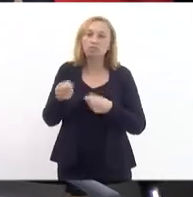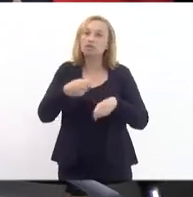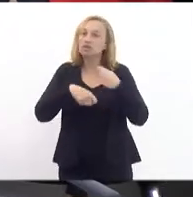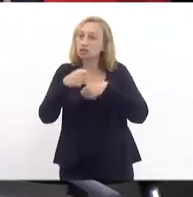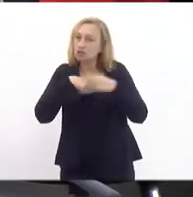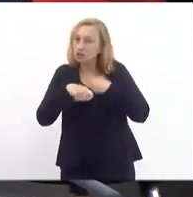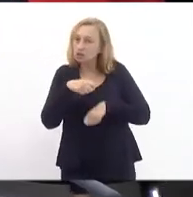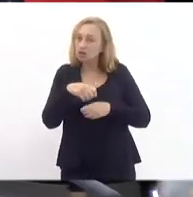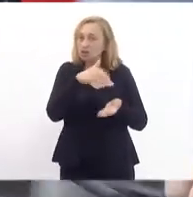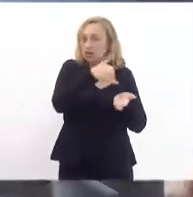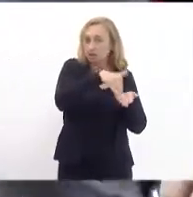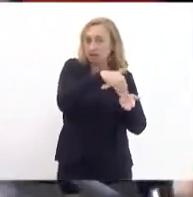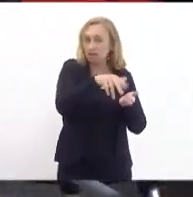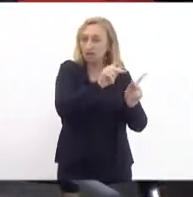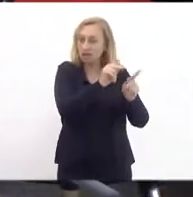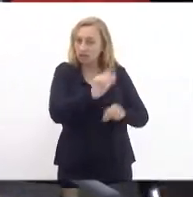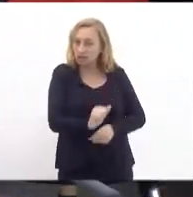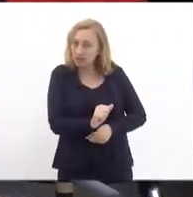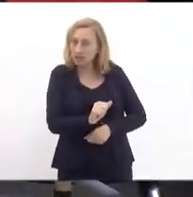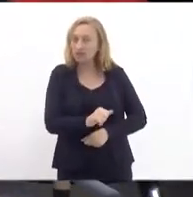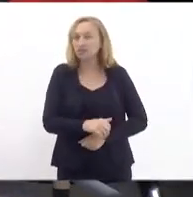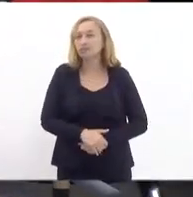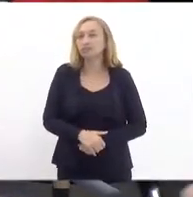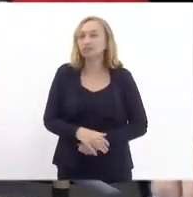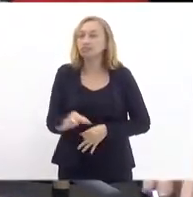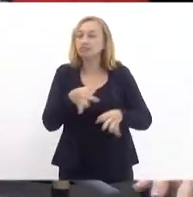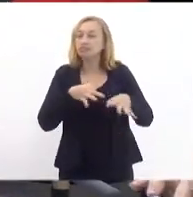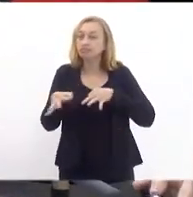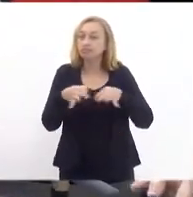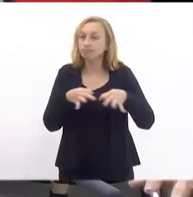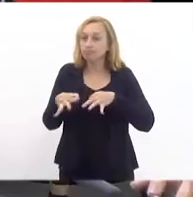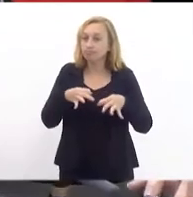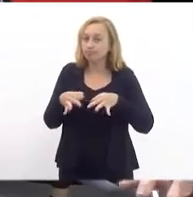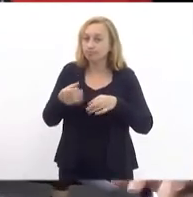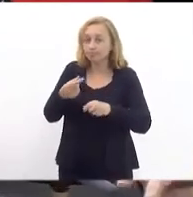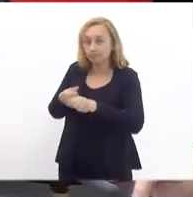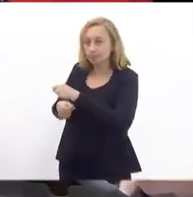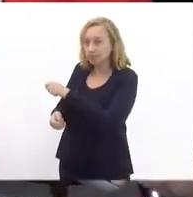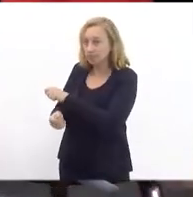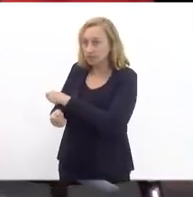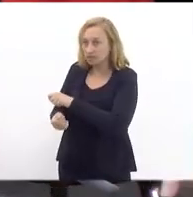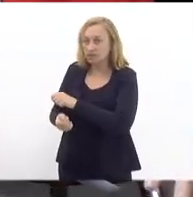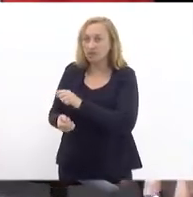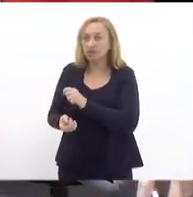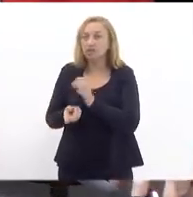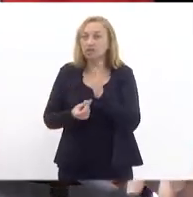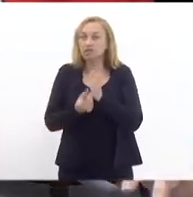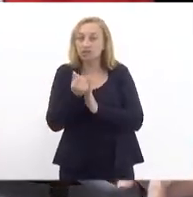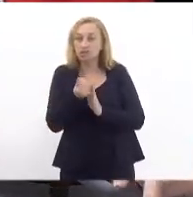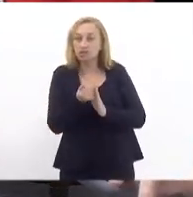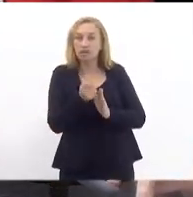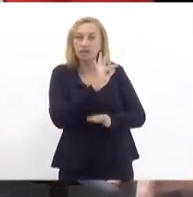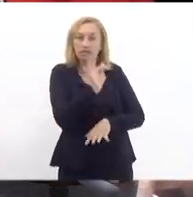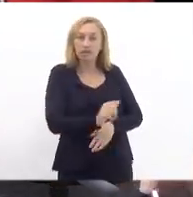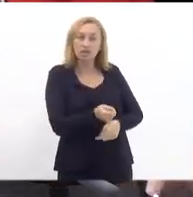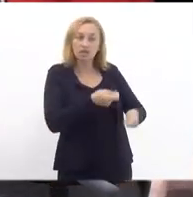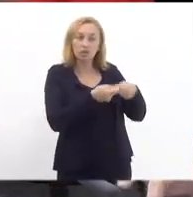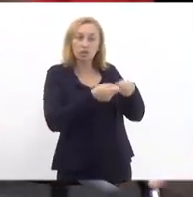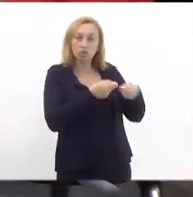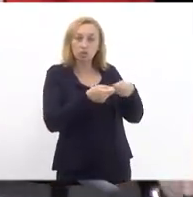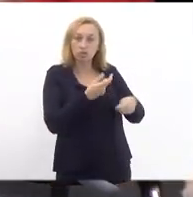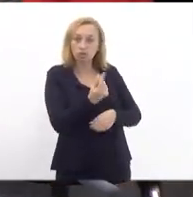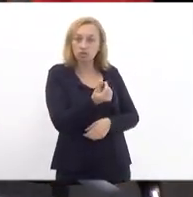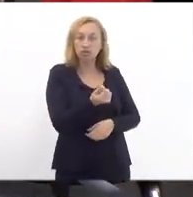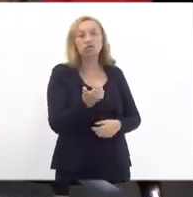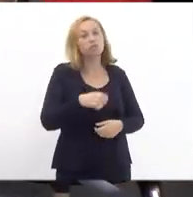negociação é a Secretaria de Fazenda. Né? Planejamento faz o orçamento, Fazenda controla o caixa. Então, eles têm que estar